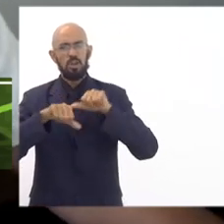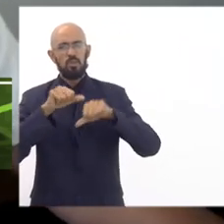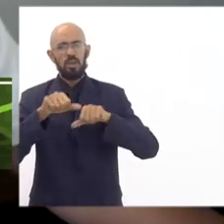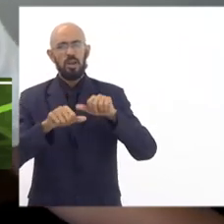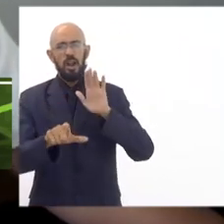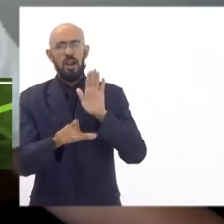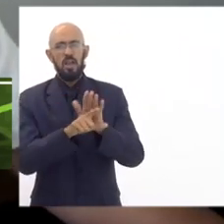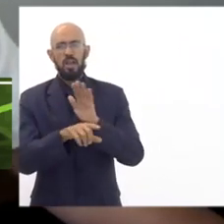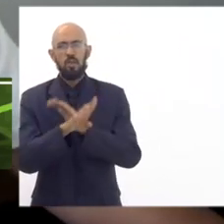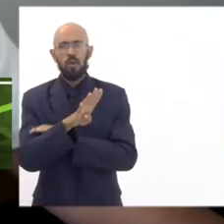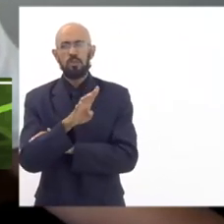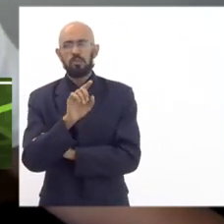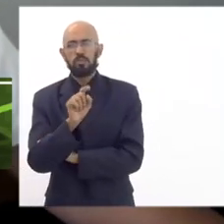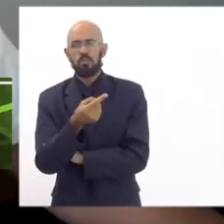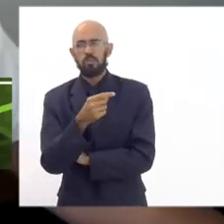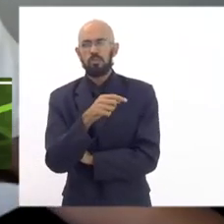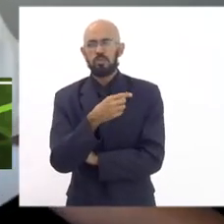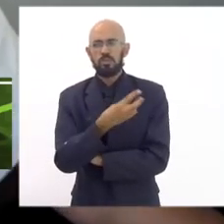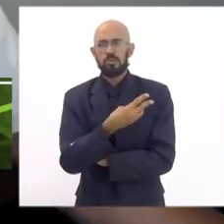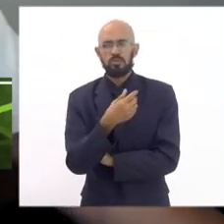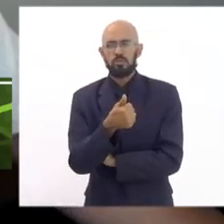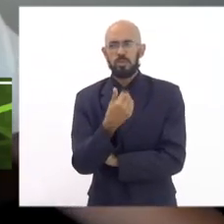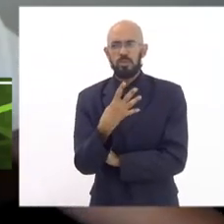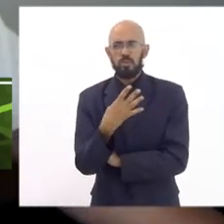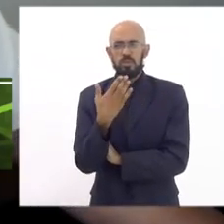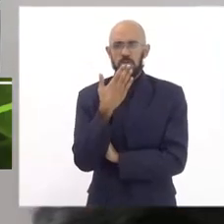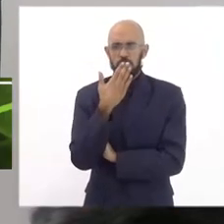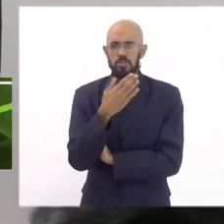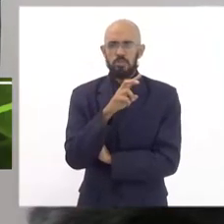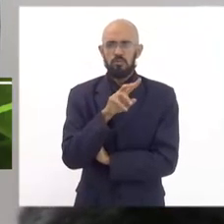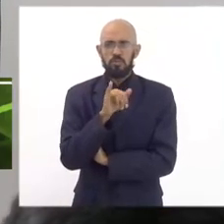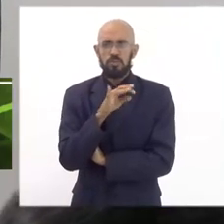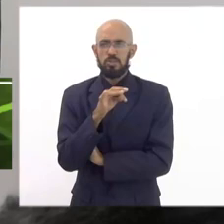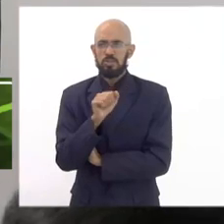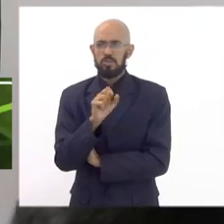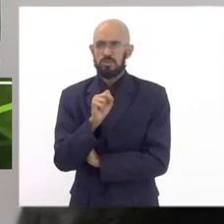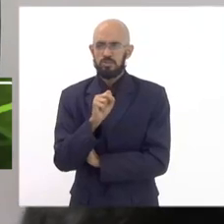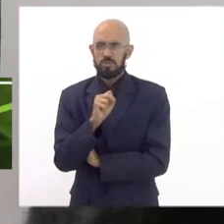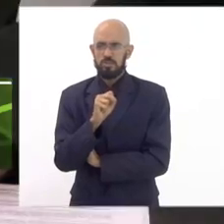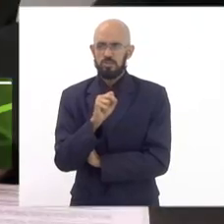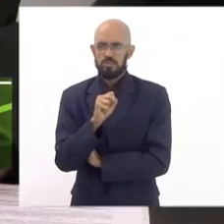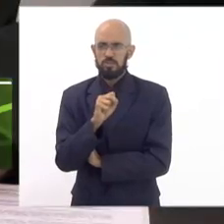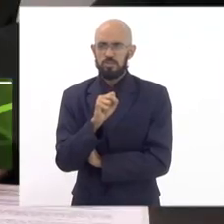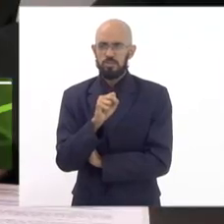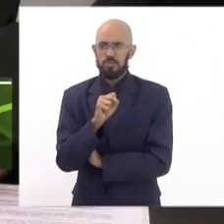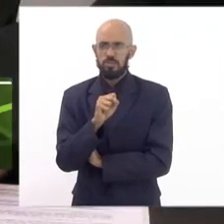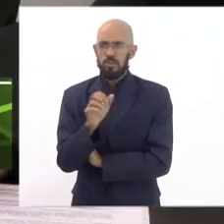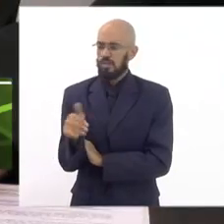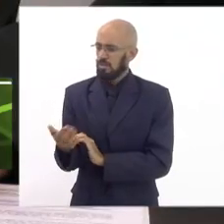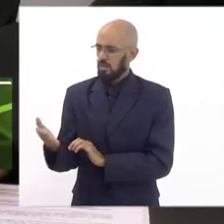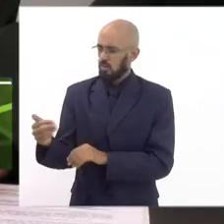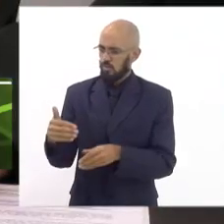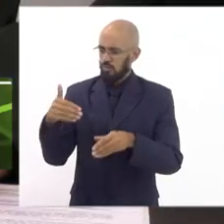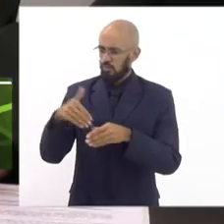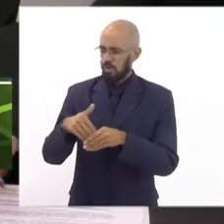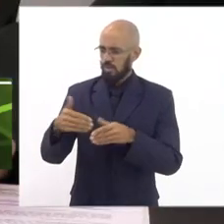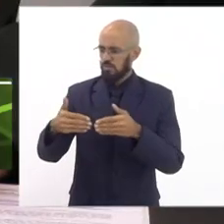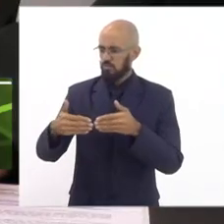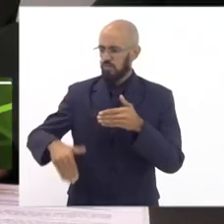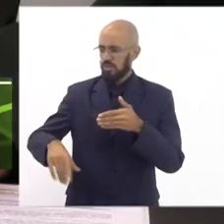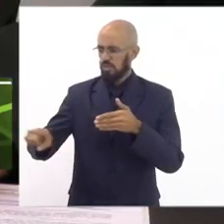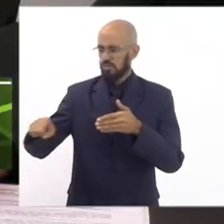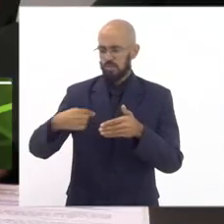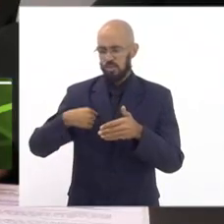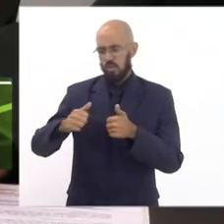4.314. Eu queria pedir vista desse projeto. Ok. Pedido de vista. Então, deputado Valdec, apresenta o voto divergente e vamos enfrentar aqui. Eu acompanho a